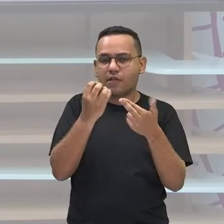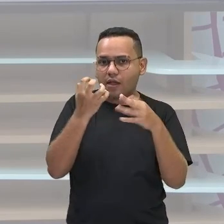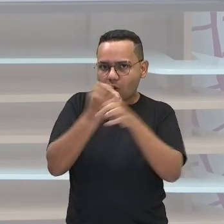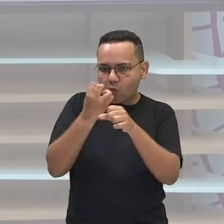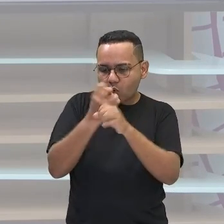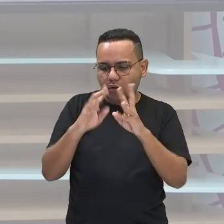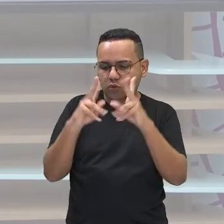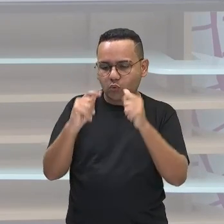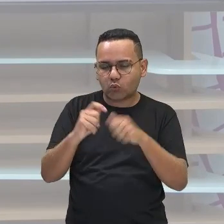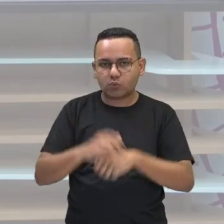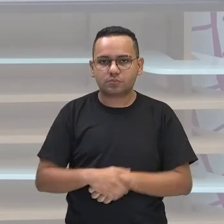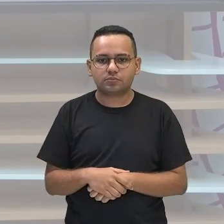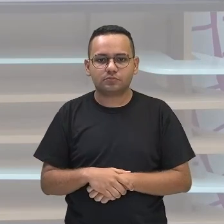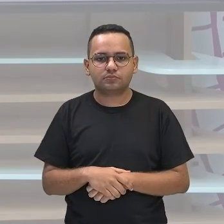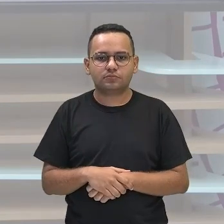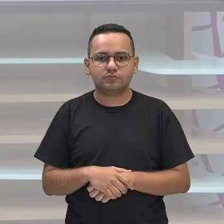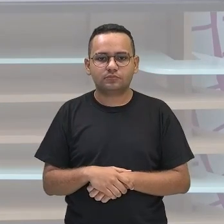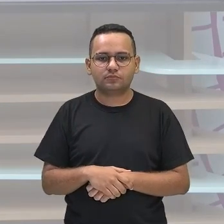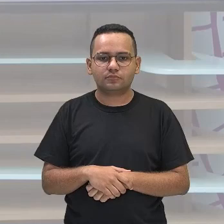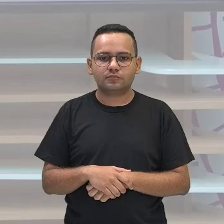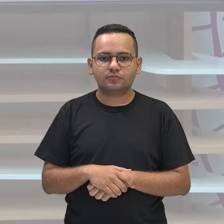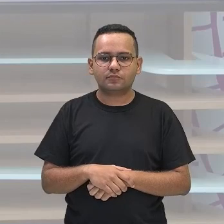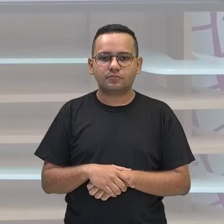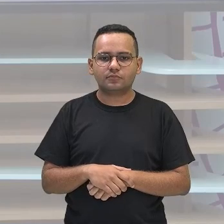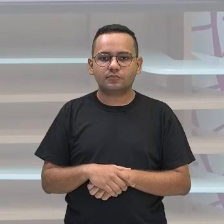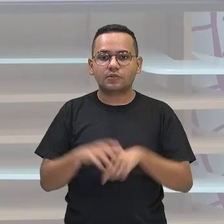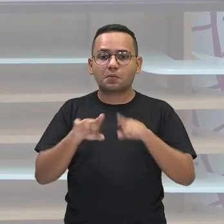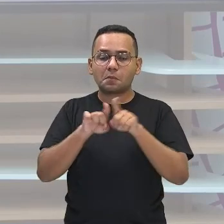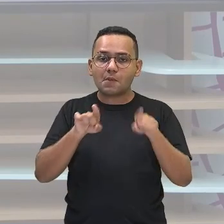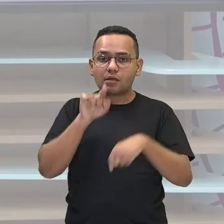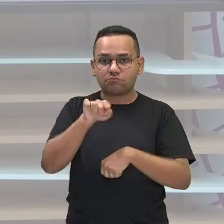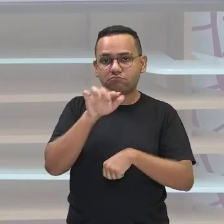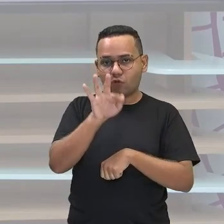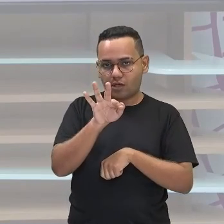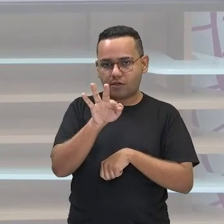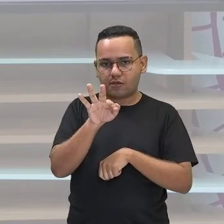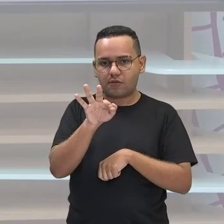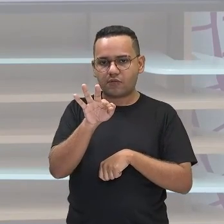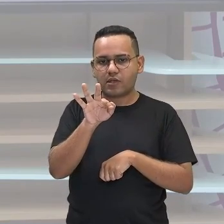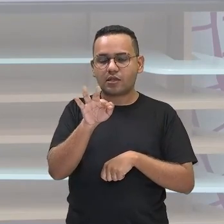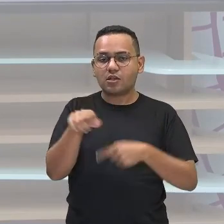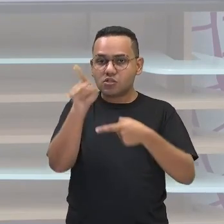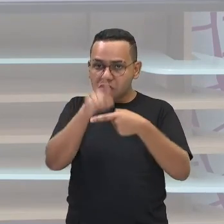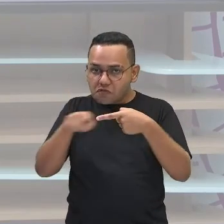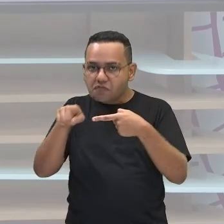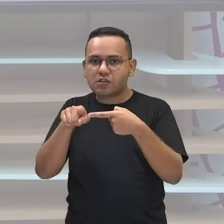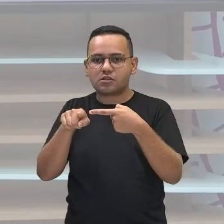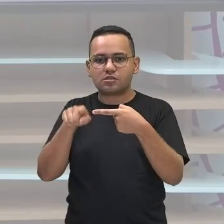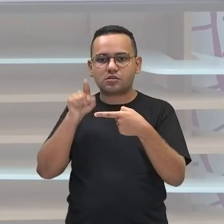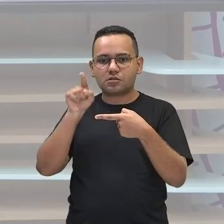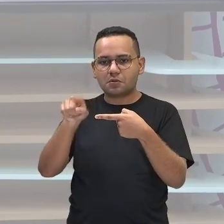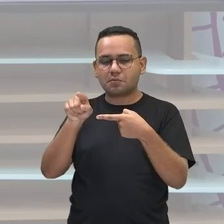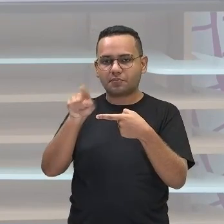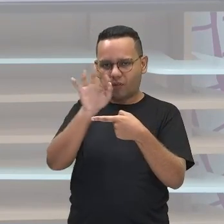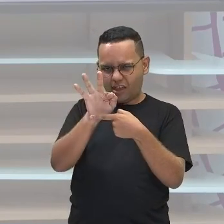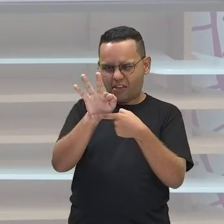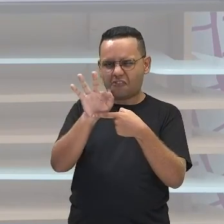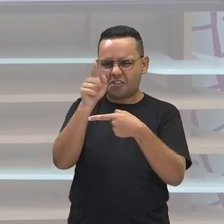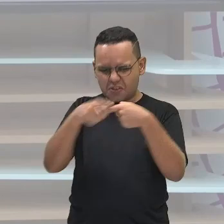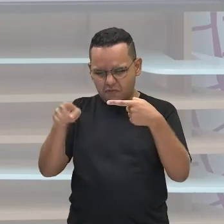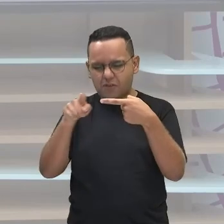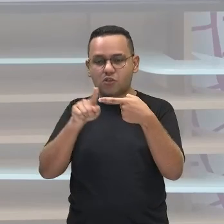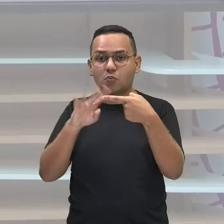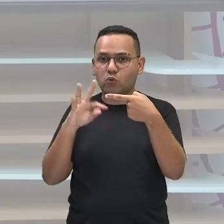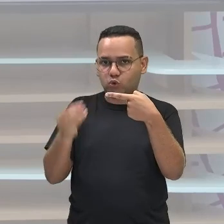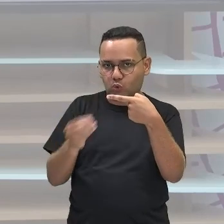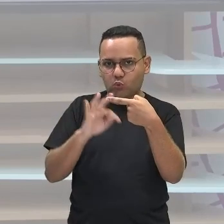né, a relação dessa frequência absoluta, dessa variável, dividida pelo total, é que vai dar a nossa frequência relativa,